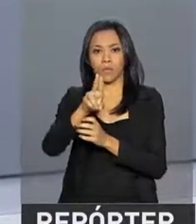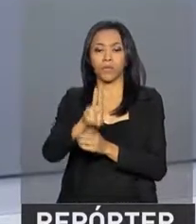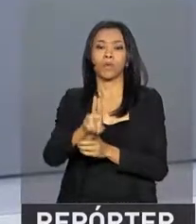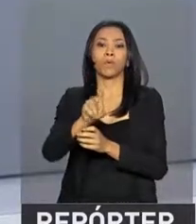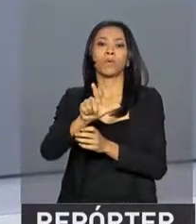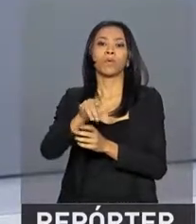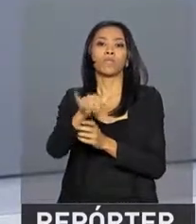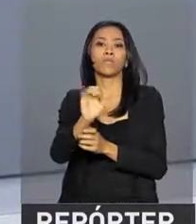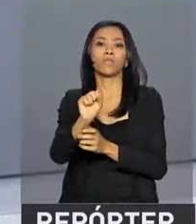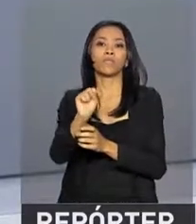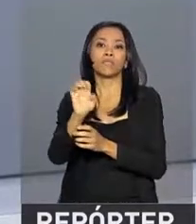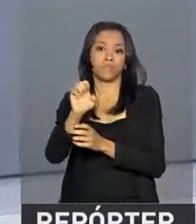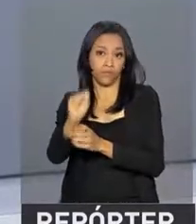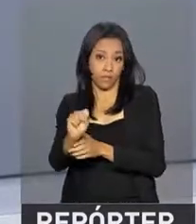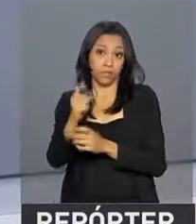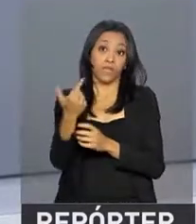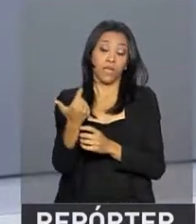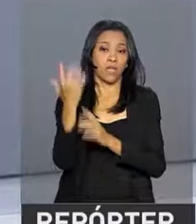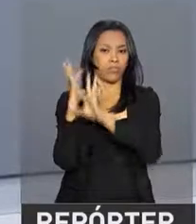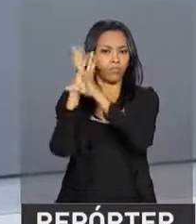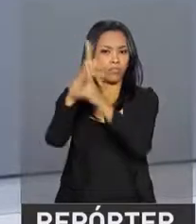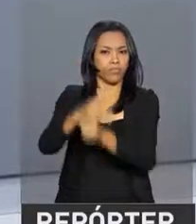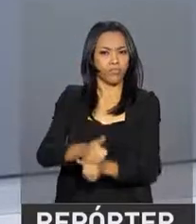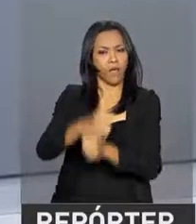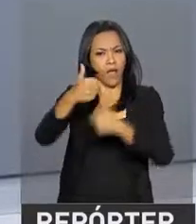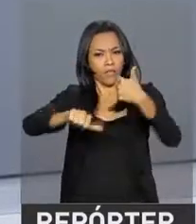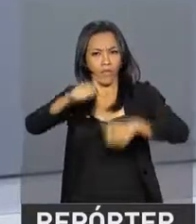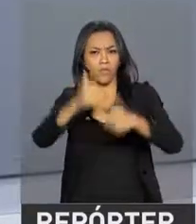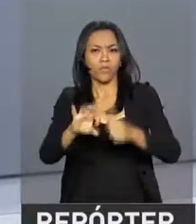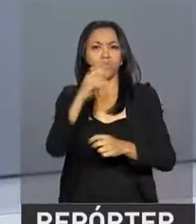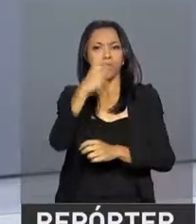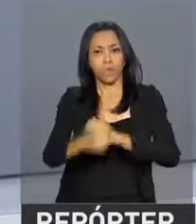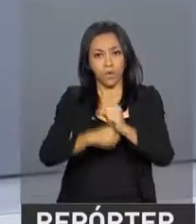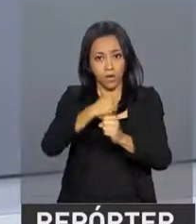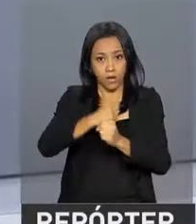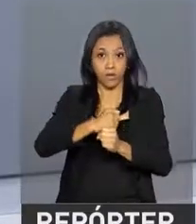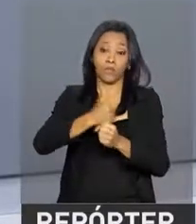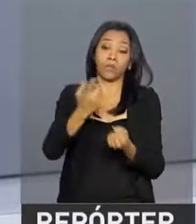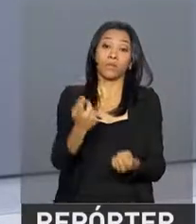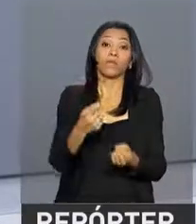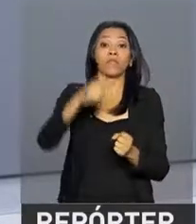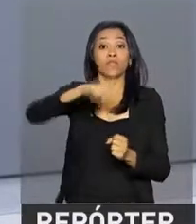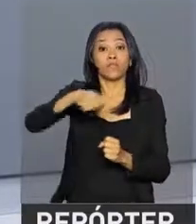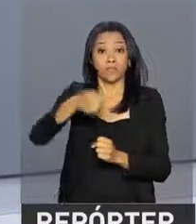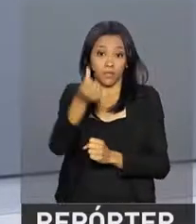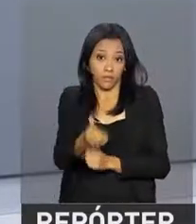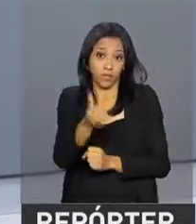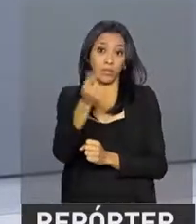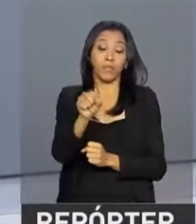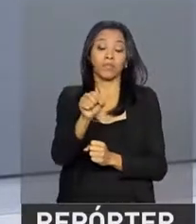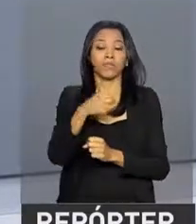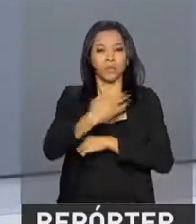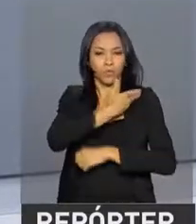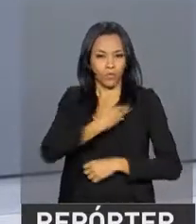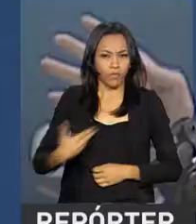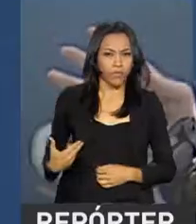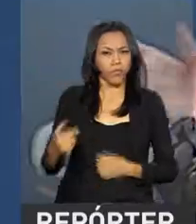presidente fez um balanço de um ano e meio do governo, destacando a melhora na economia do país e as reformas